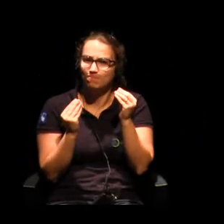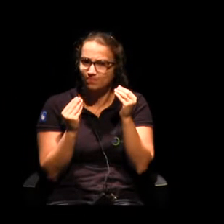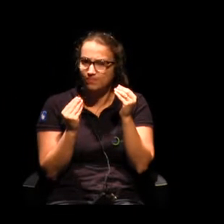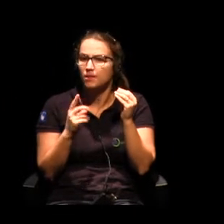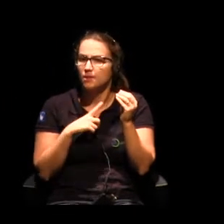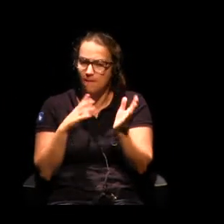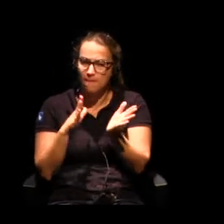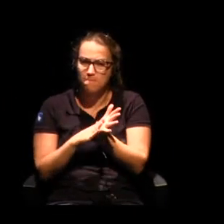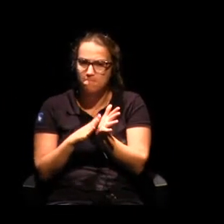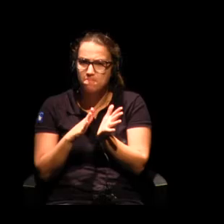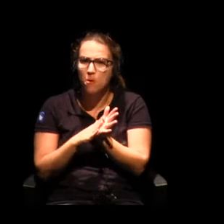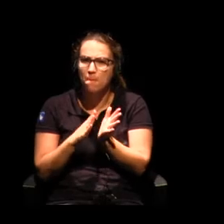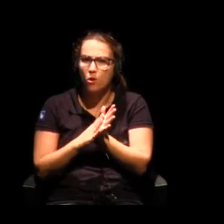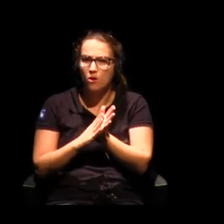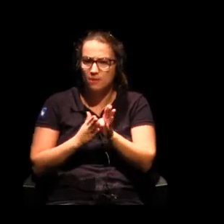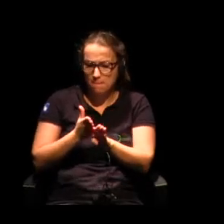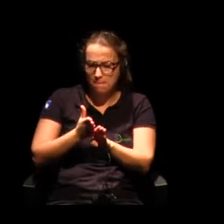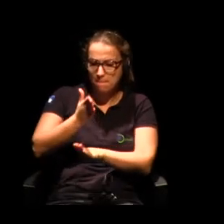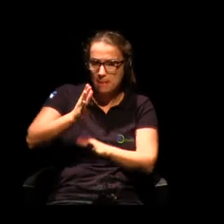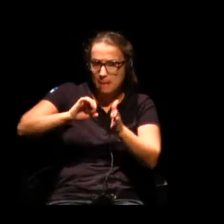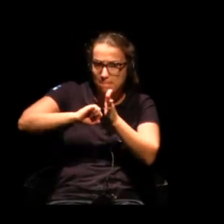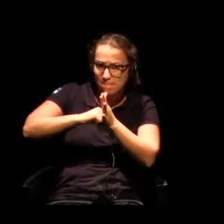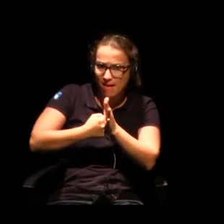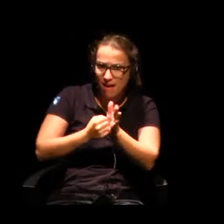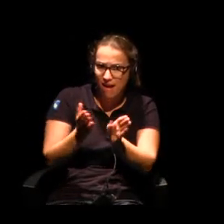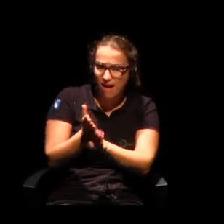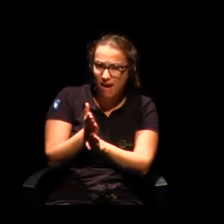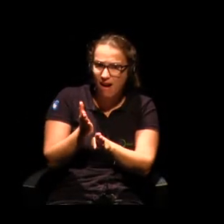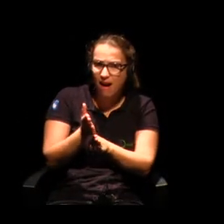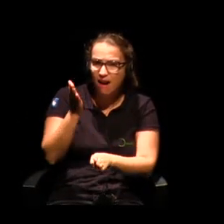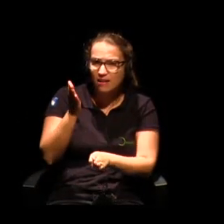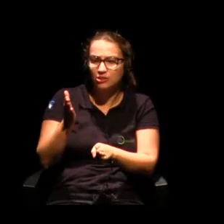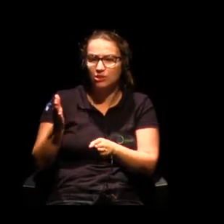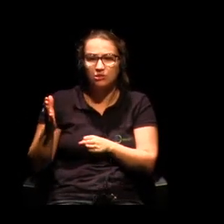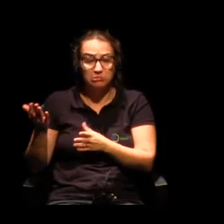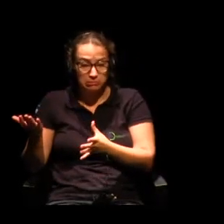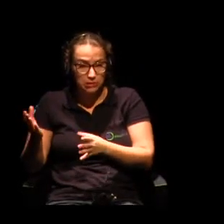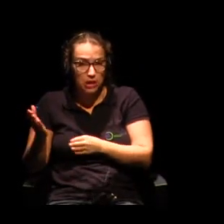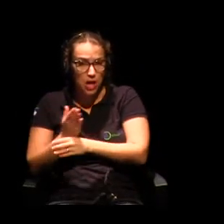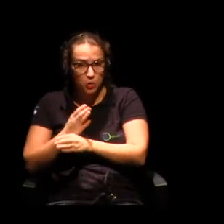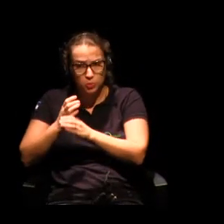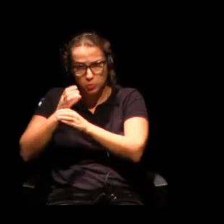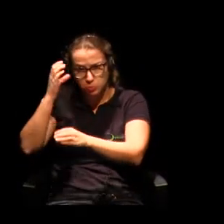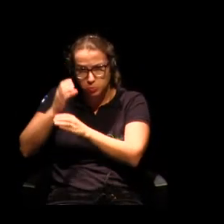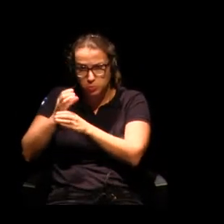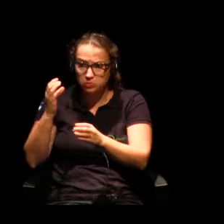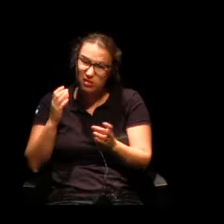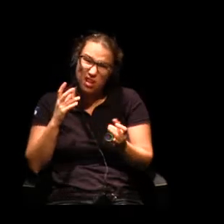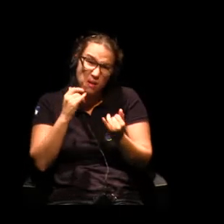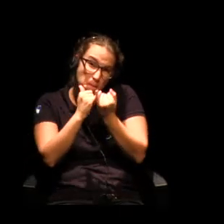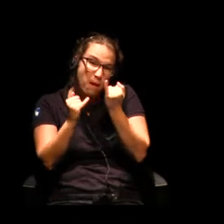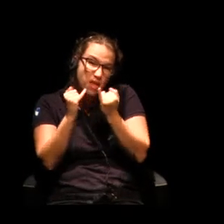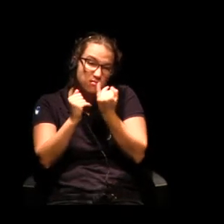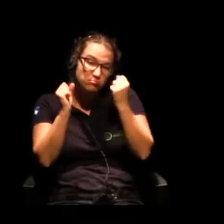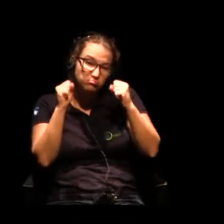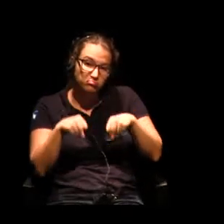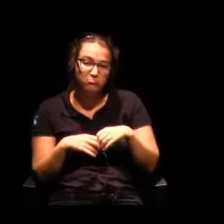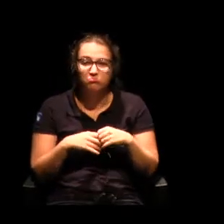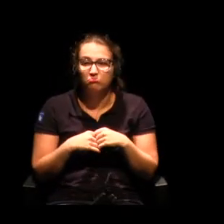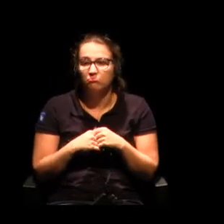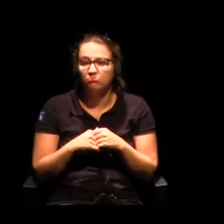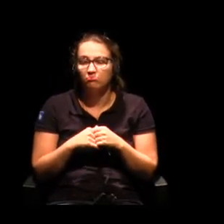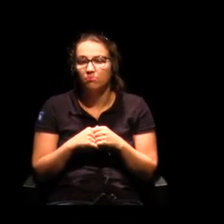tempestades. Então haviam propostas para barragens, soluções de engenharia, e é assim